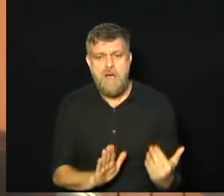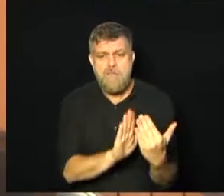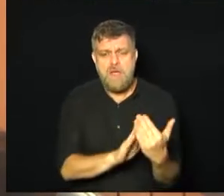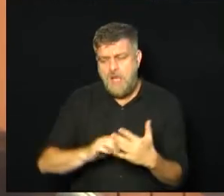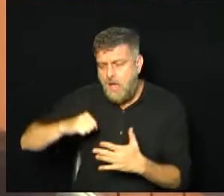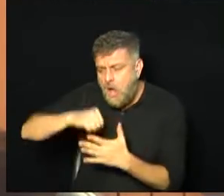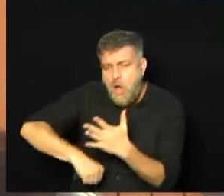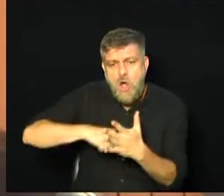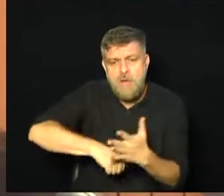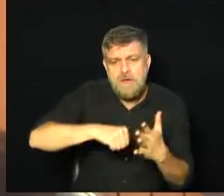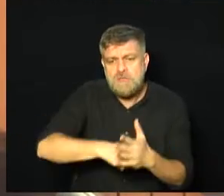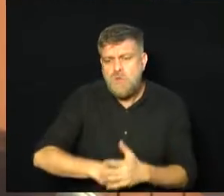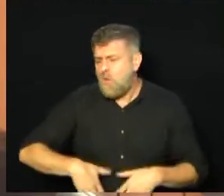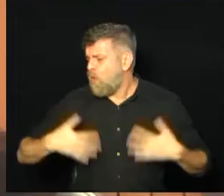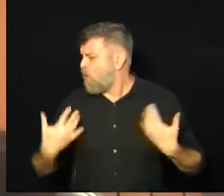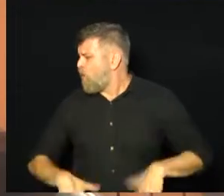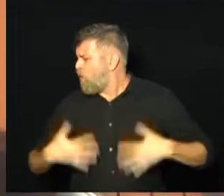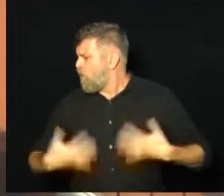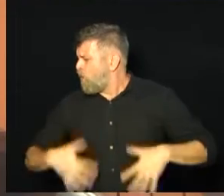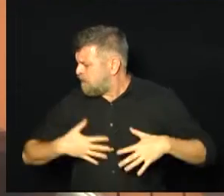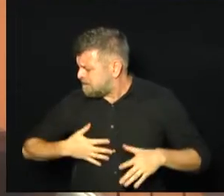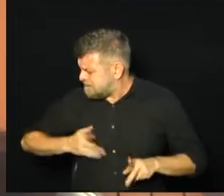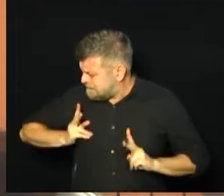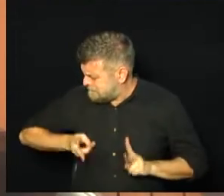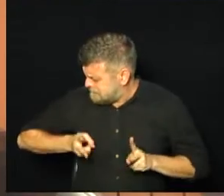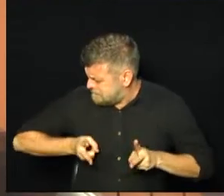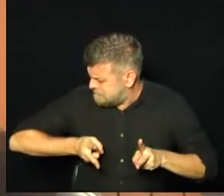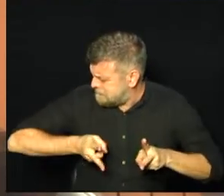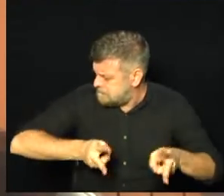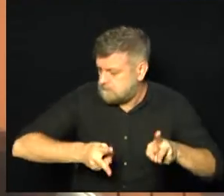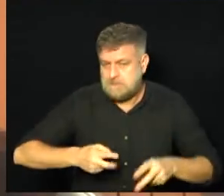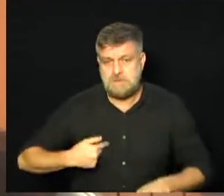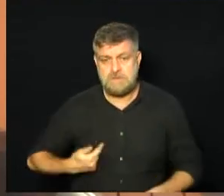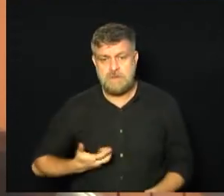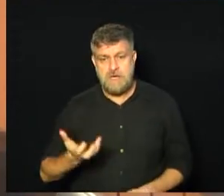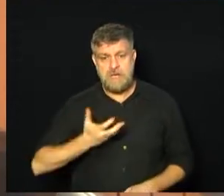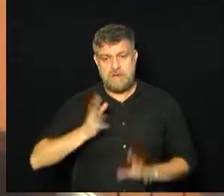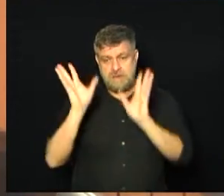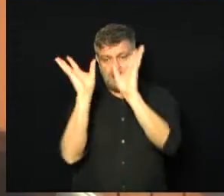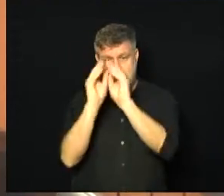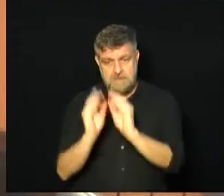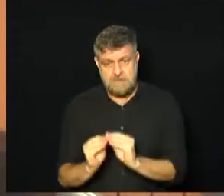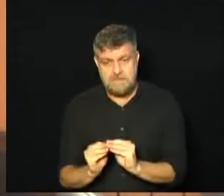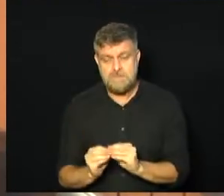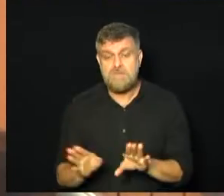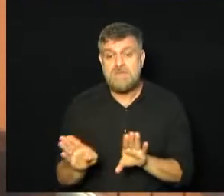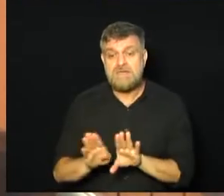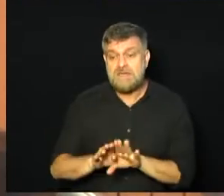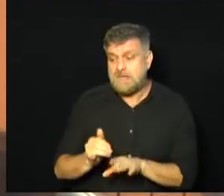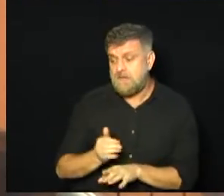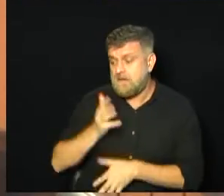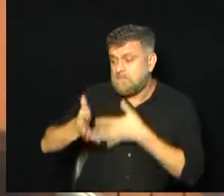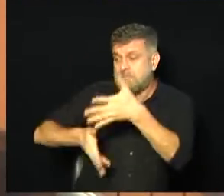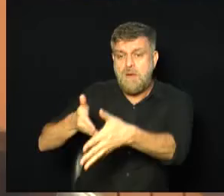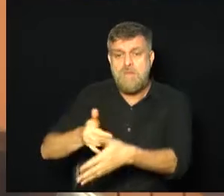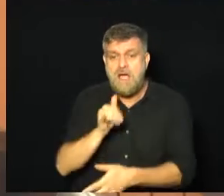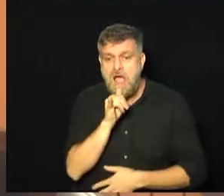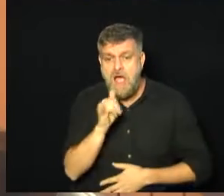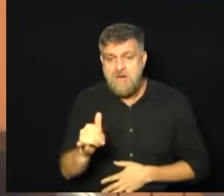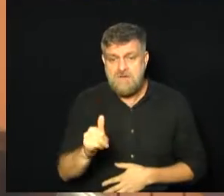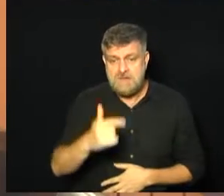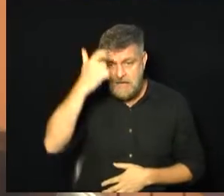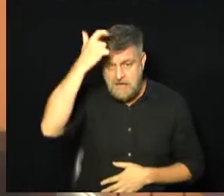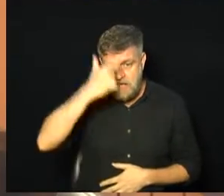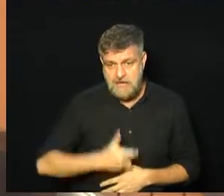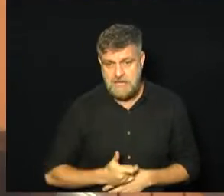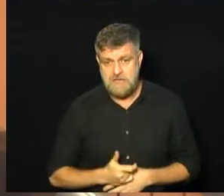quase que insana, não é? Então, eu acho que era isso que eu queria dizer, e queria dizer também que eu estou na